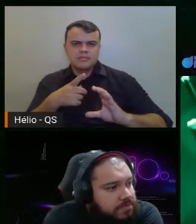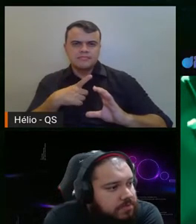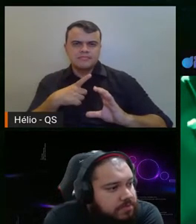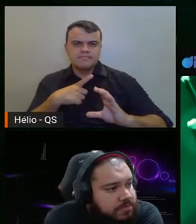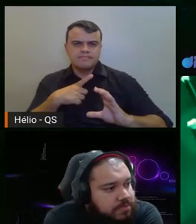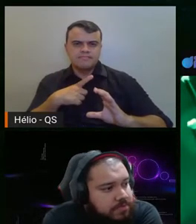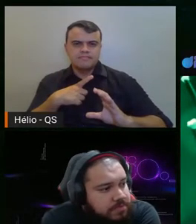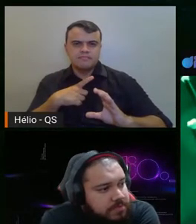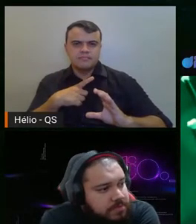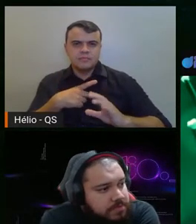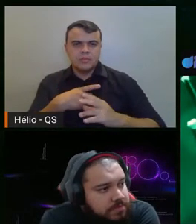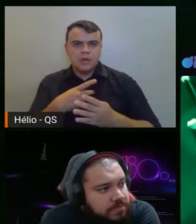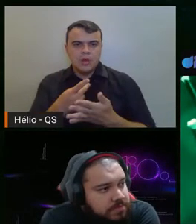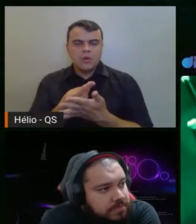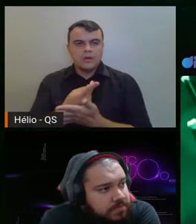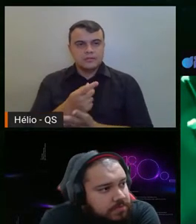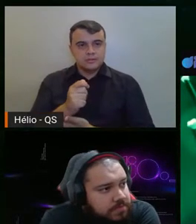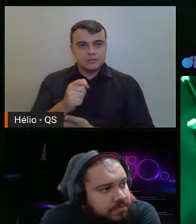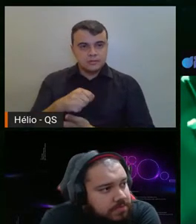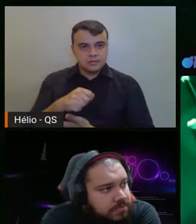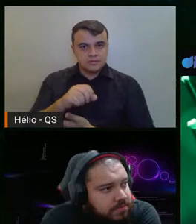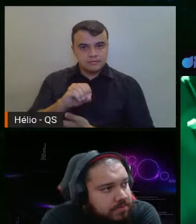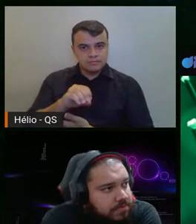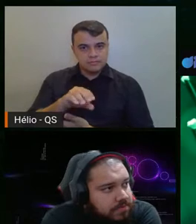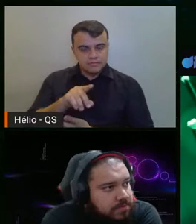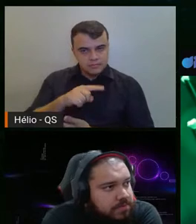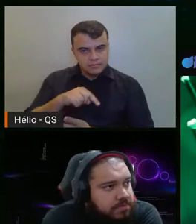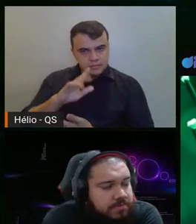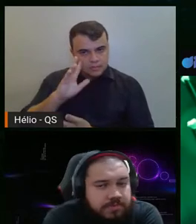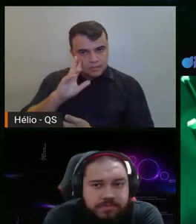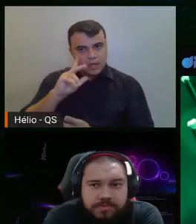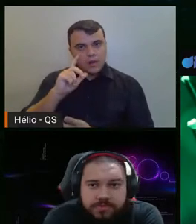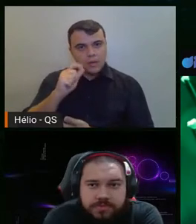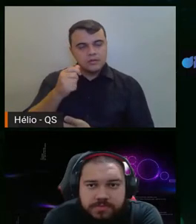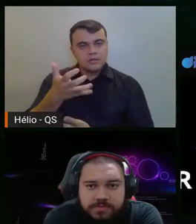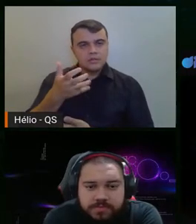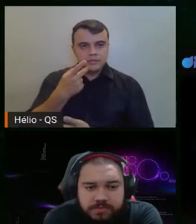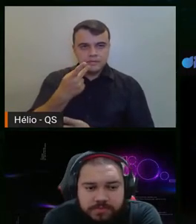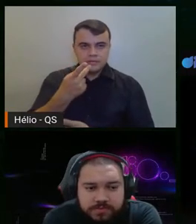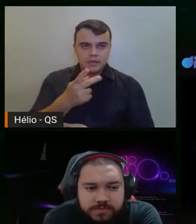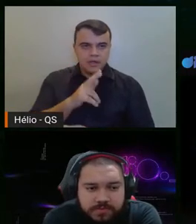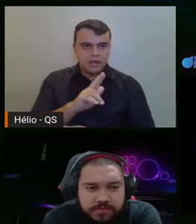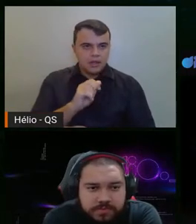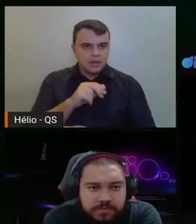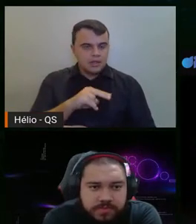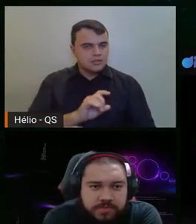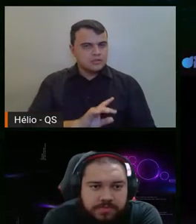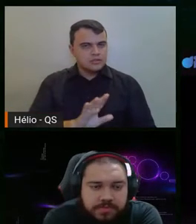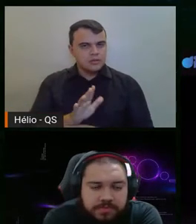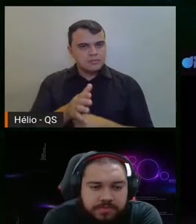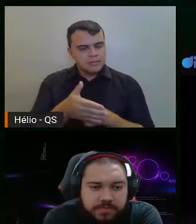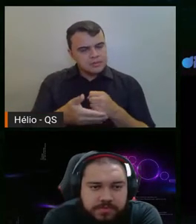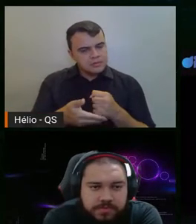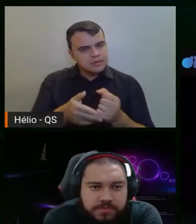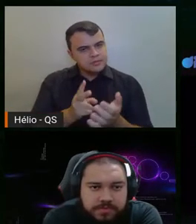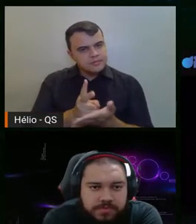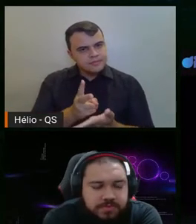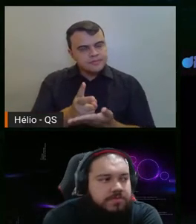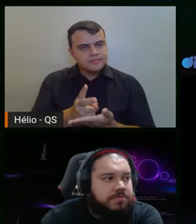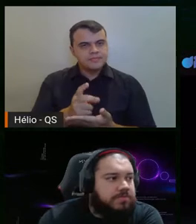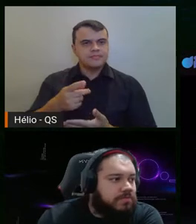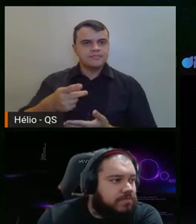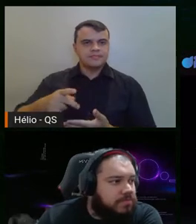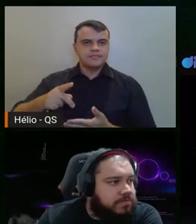de conteúdo rolando das formações né então se quiser falar aí Renan mas basicamente a gente vai ter sempre aqui no